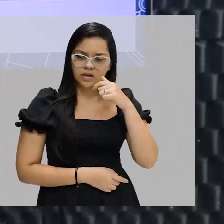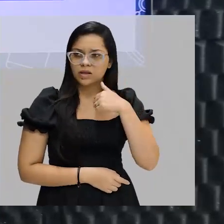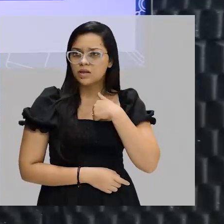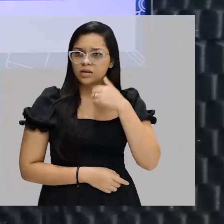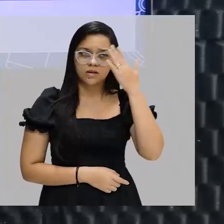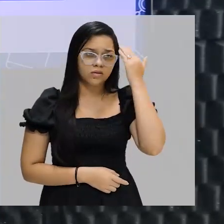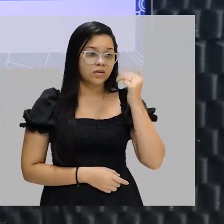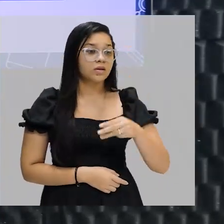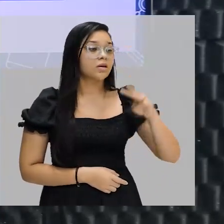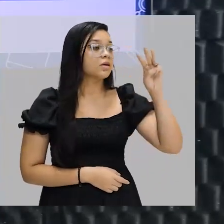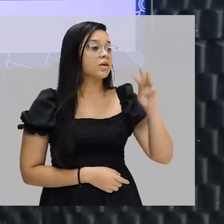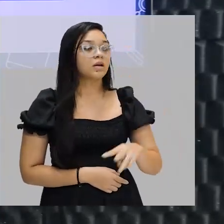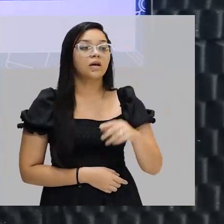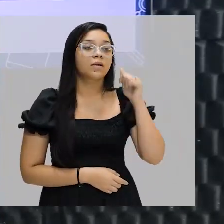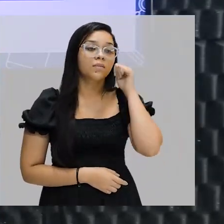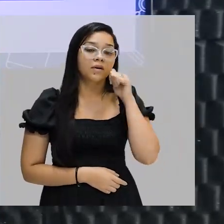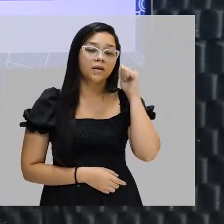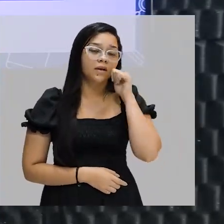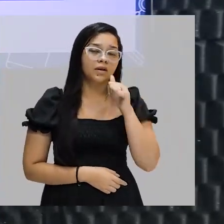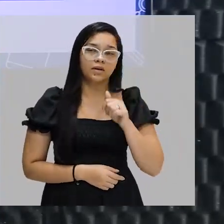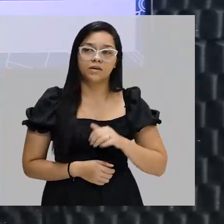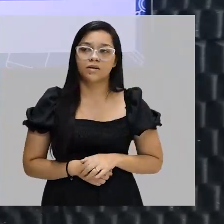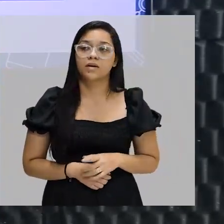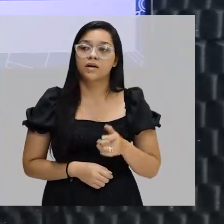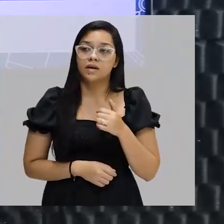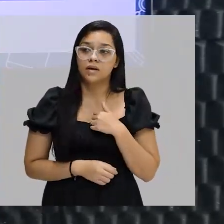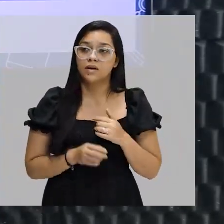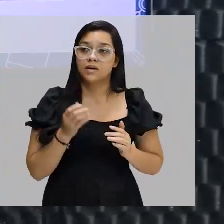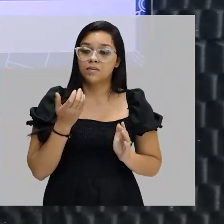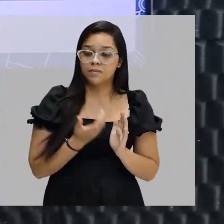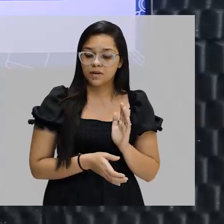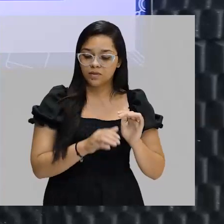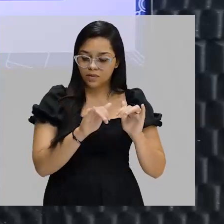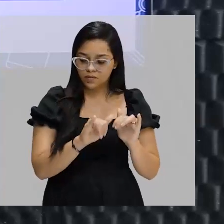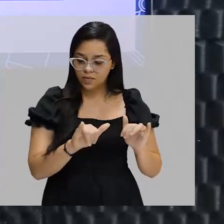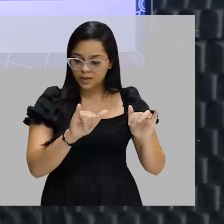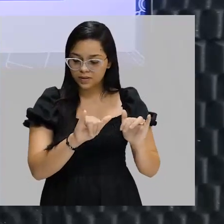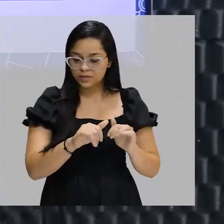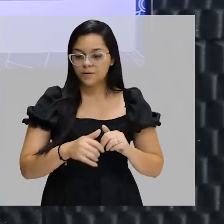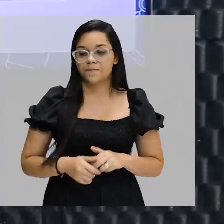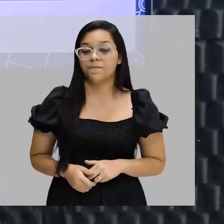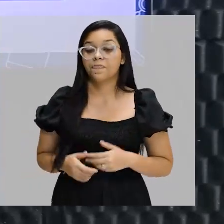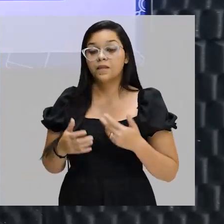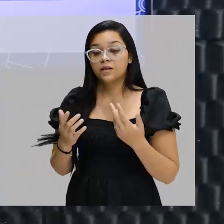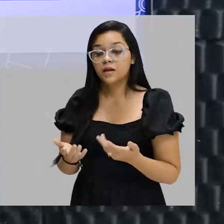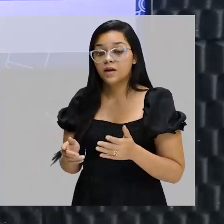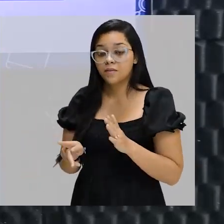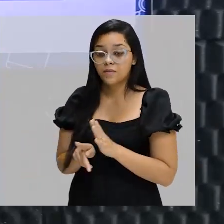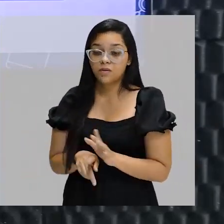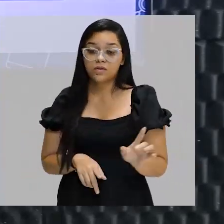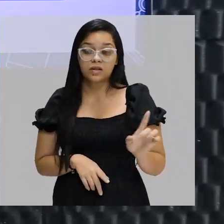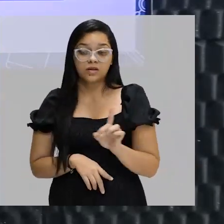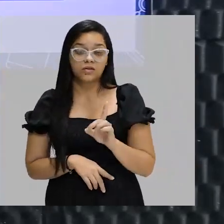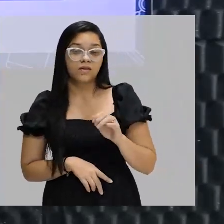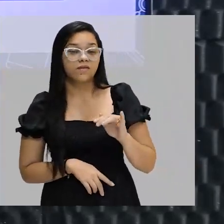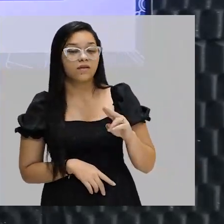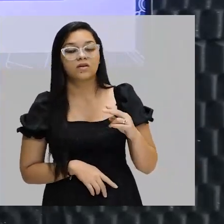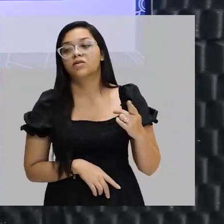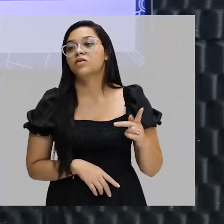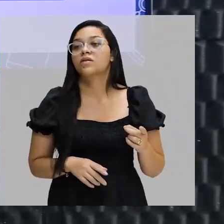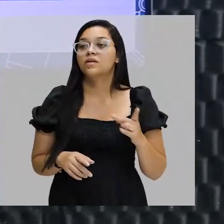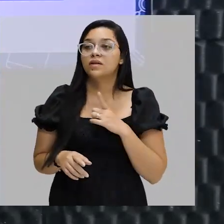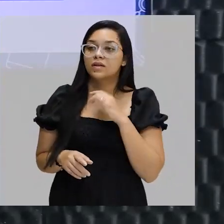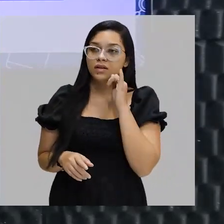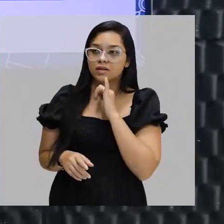não sei quem é a mulher que era gentil. Eu perco uma informação essencial. Já no caso da não definitiva, olha o